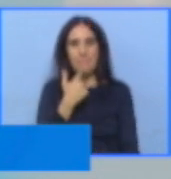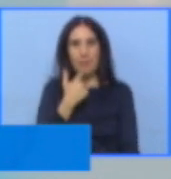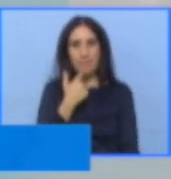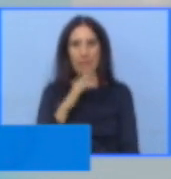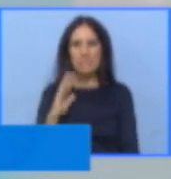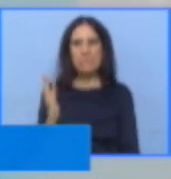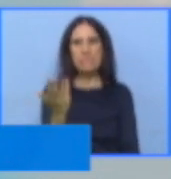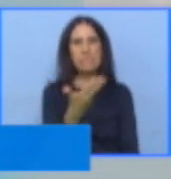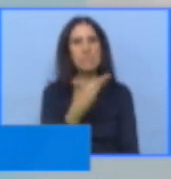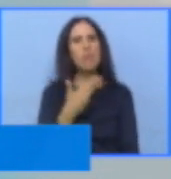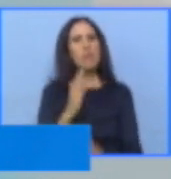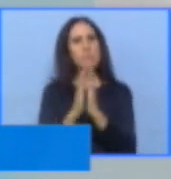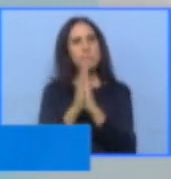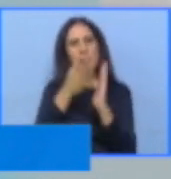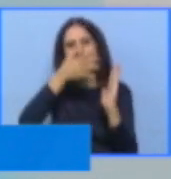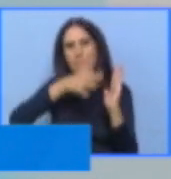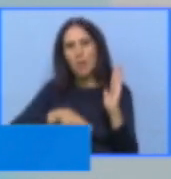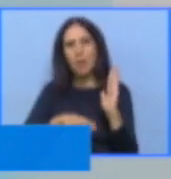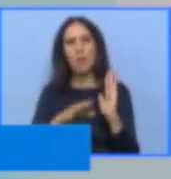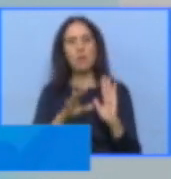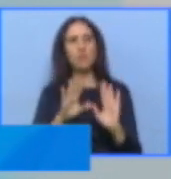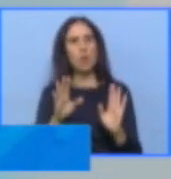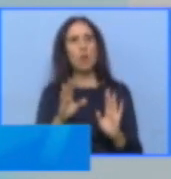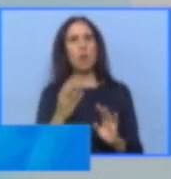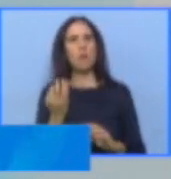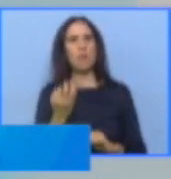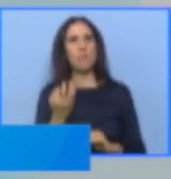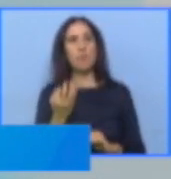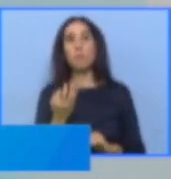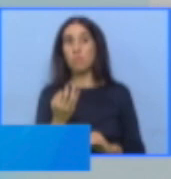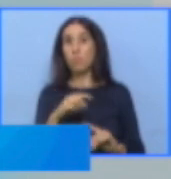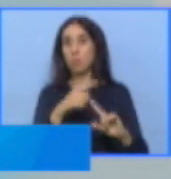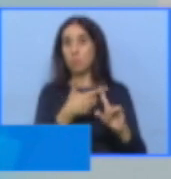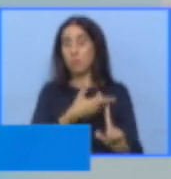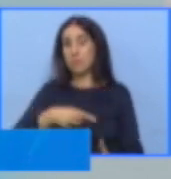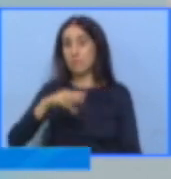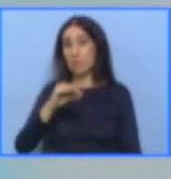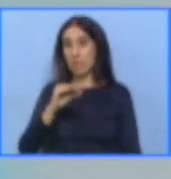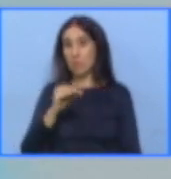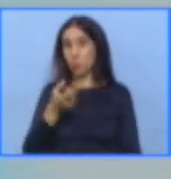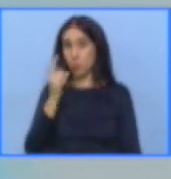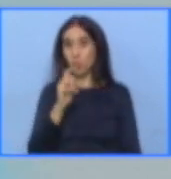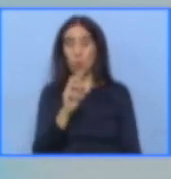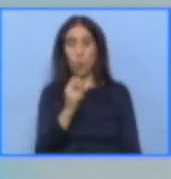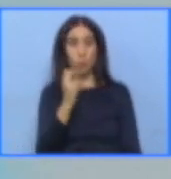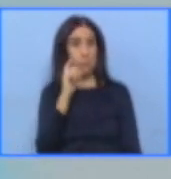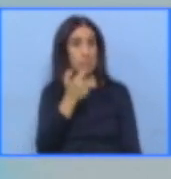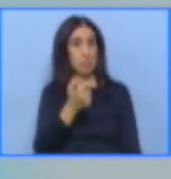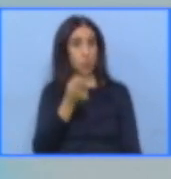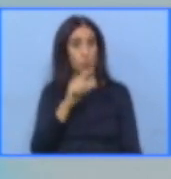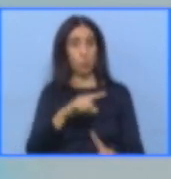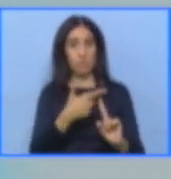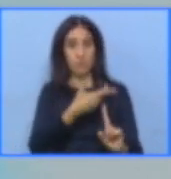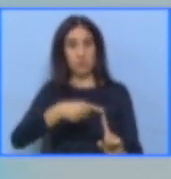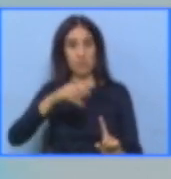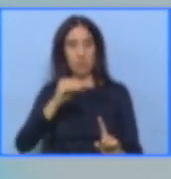daqueles tão anticlerical, que já vem não de 1910, de 5 de outubro de 1910, que é quando, de facto, se